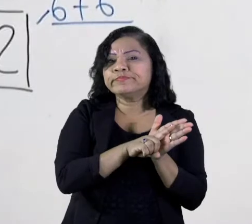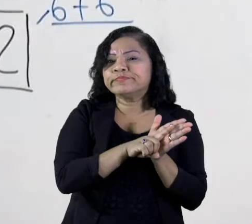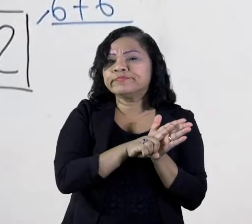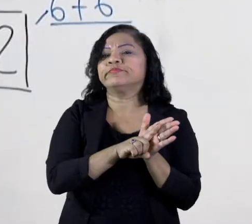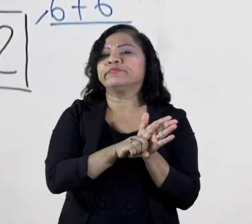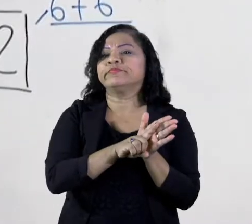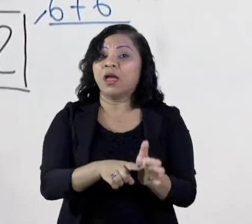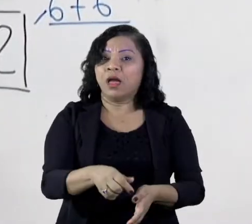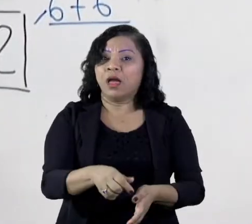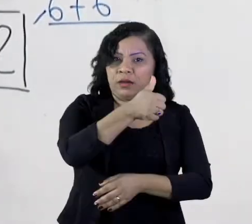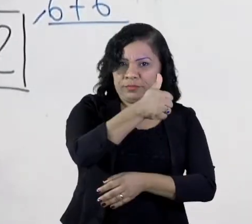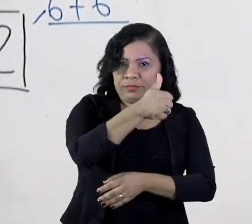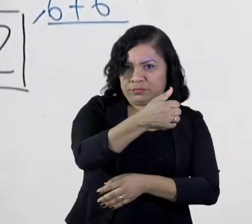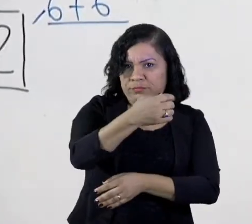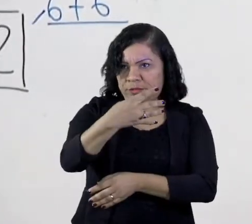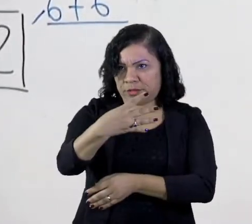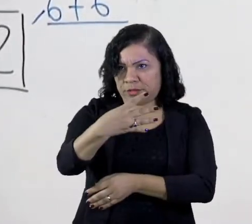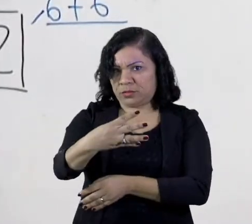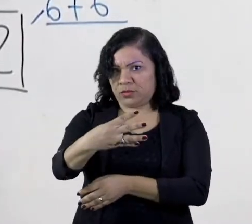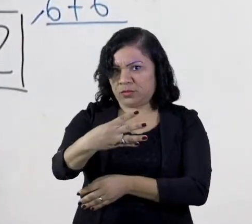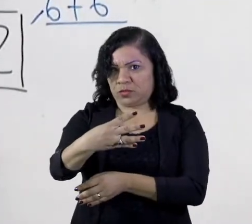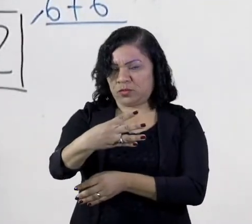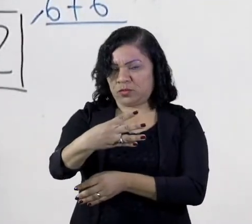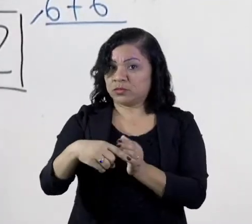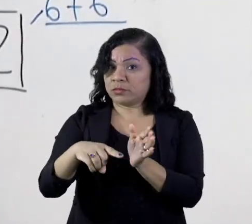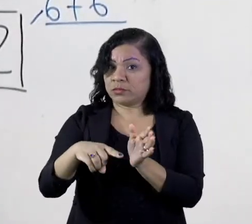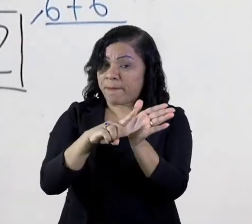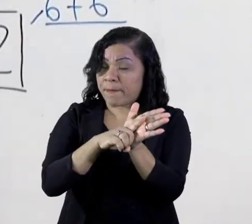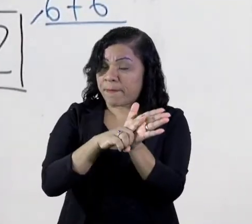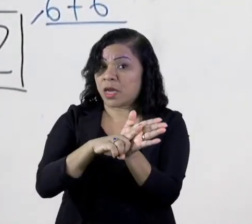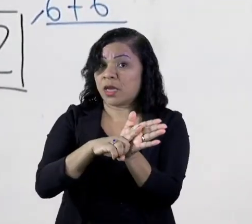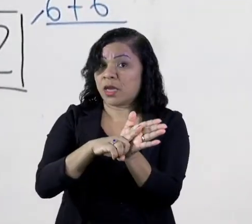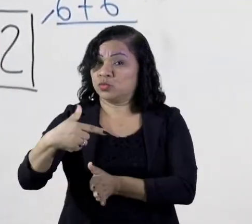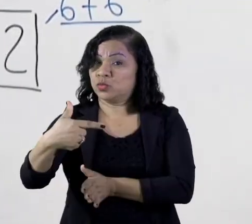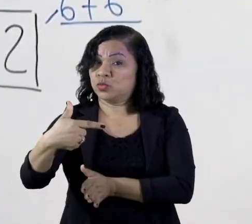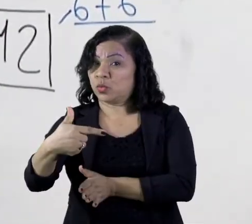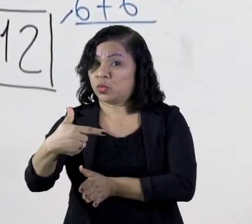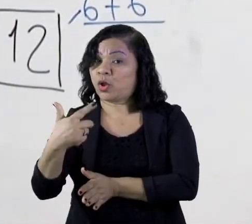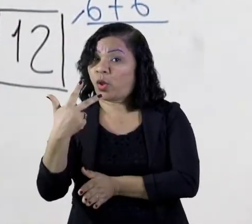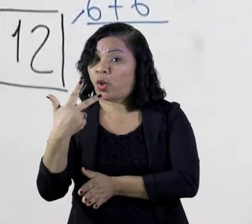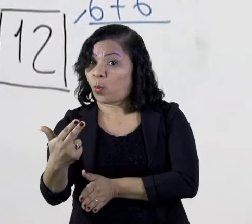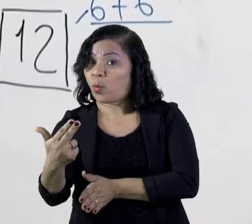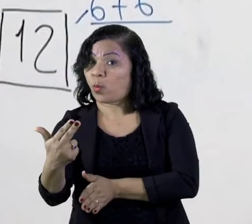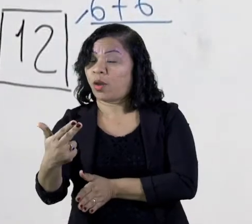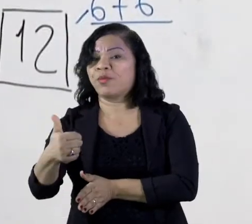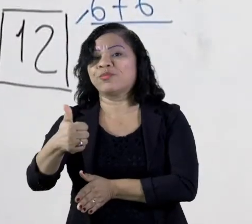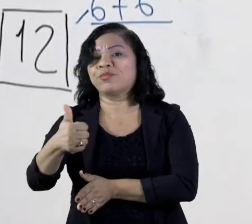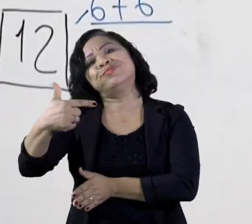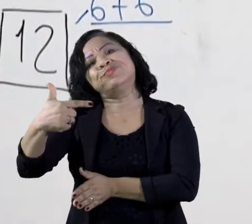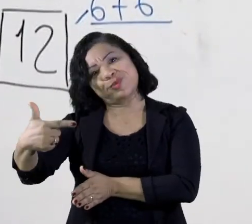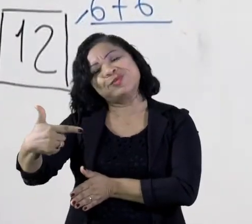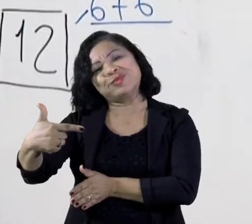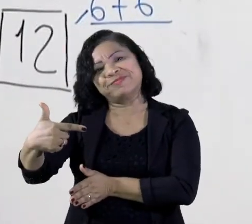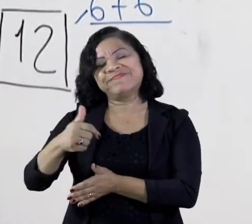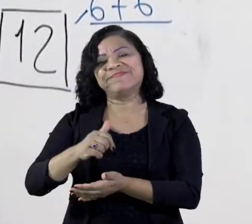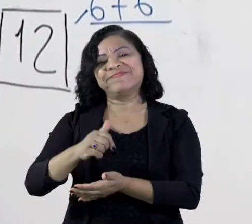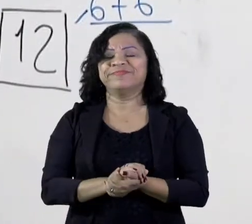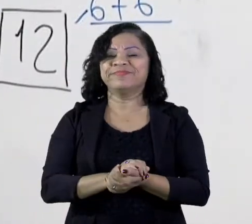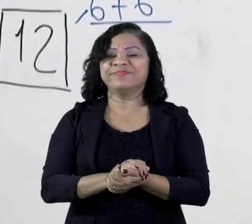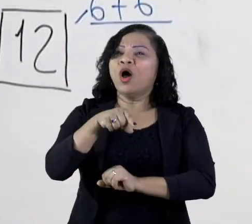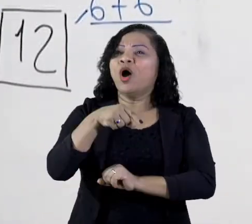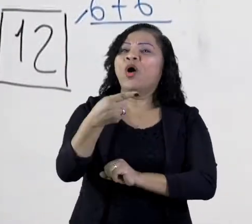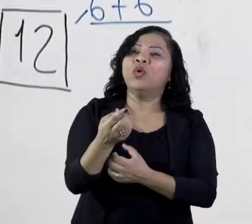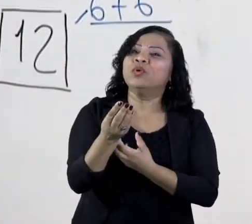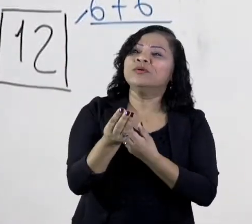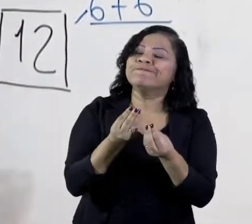14 menos 2. Isso. 14 menos 2 também é 12. E outra forma,